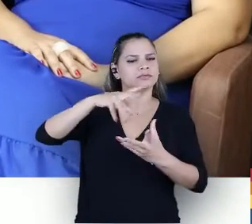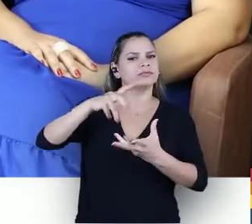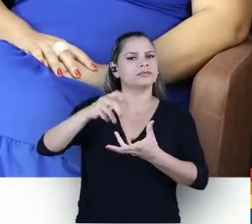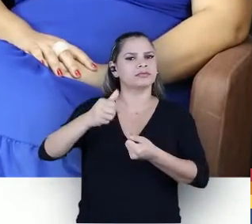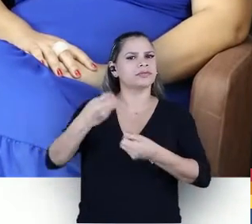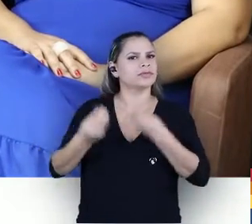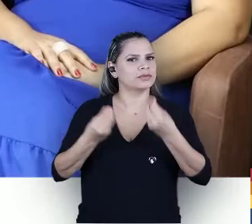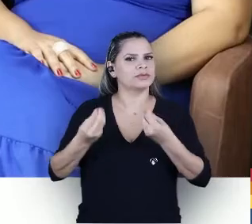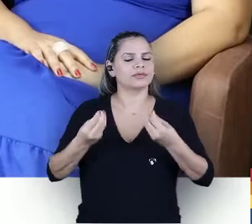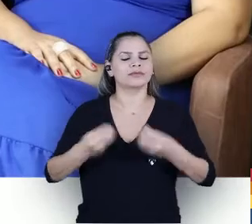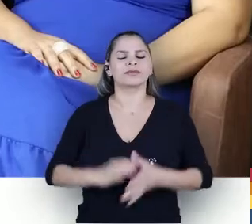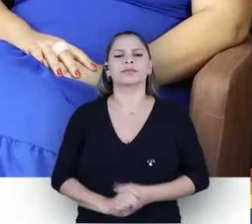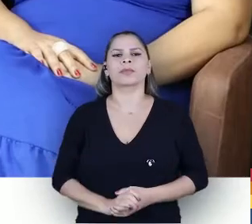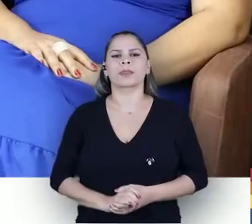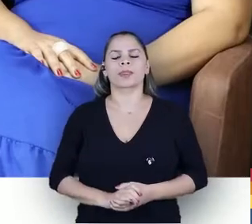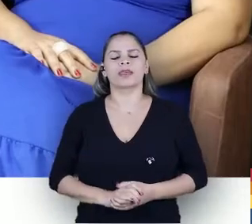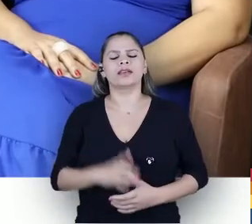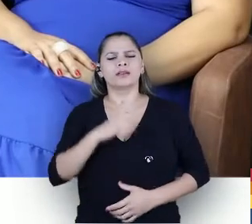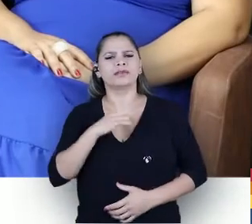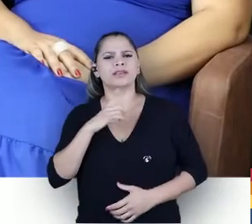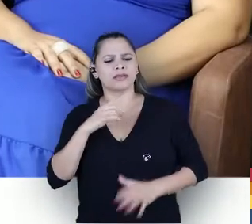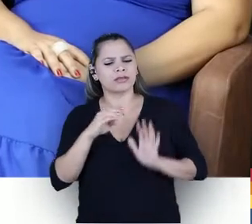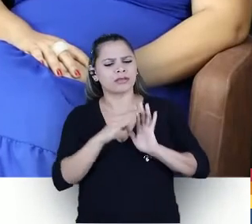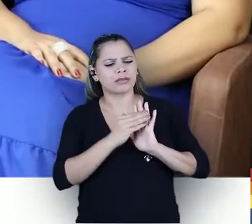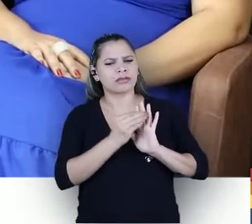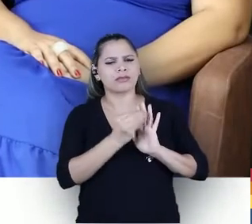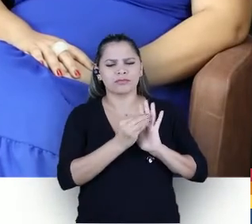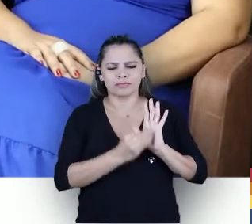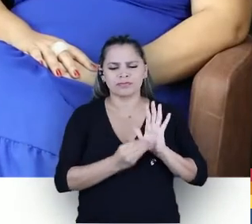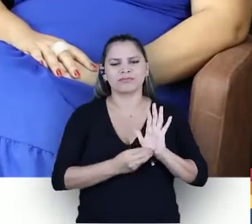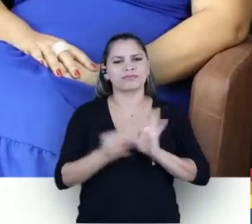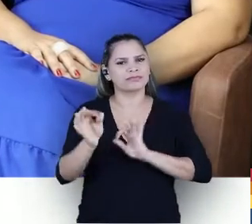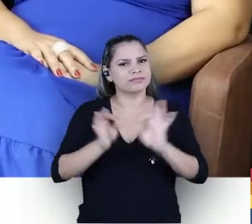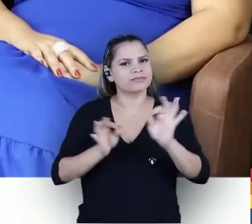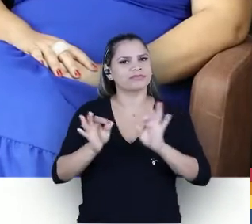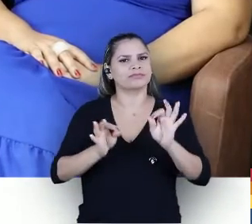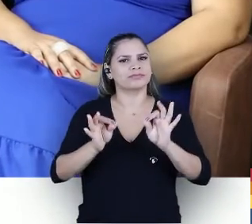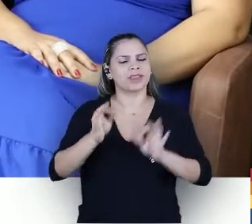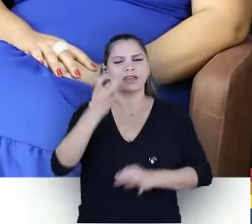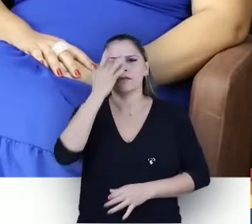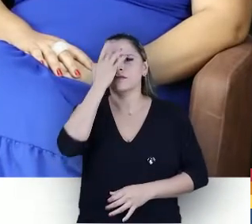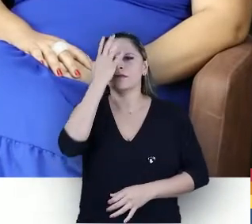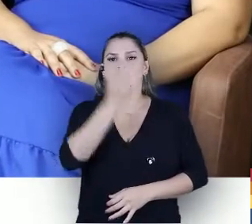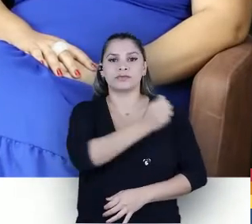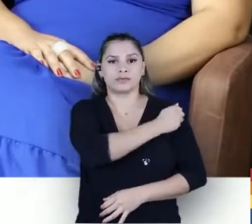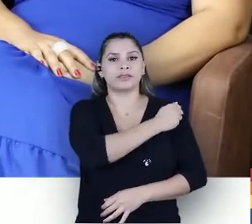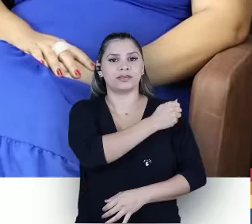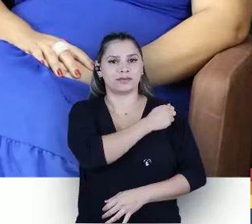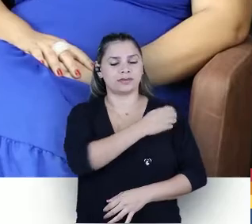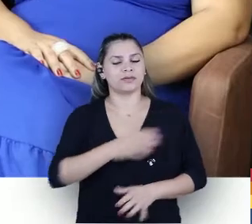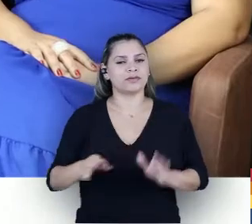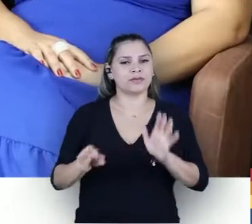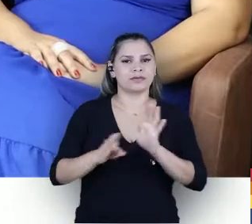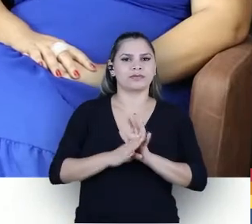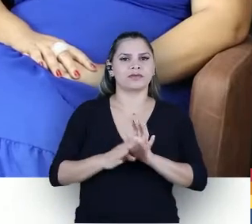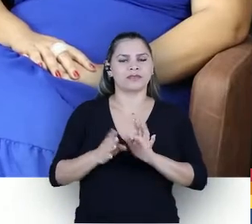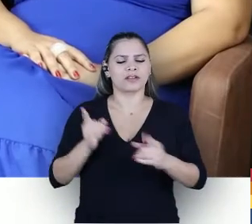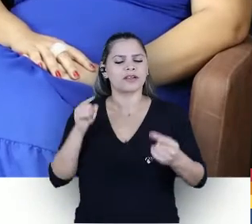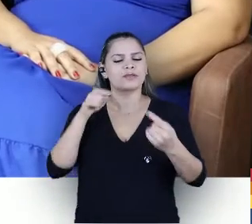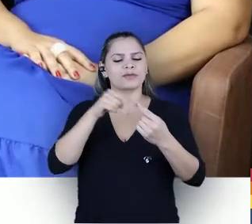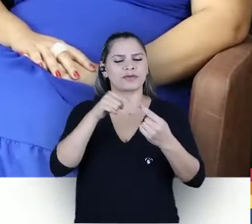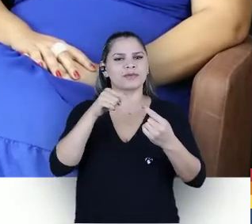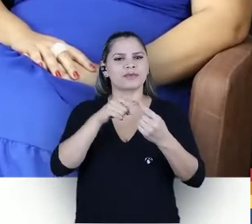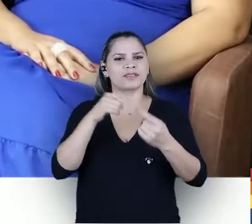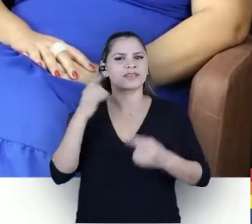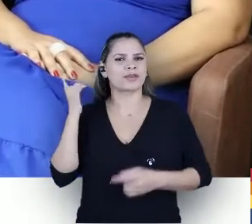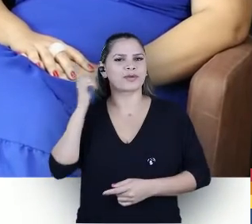A interferência, como o arco-íris ele se desenvolve na atmosfera. Então, eu tenho